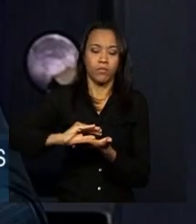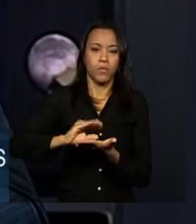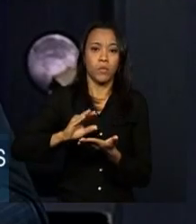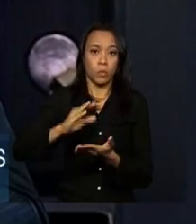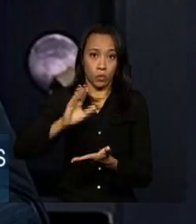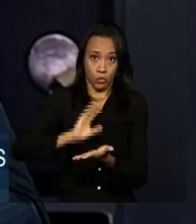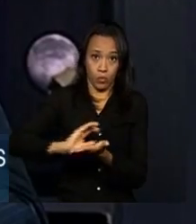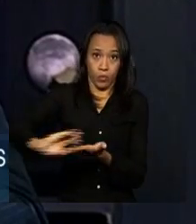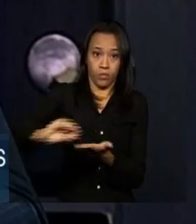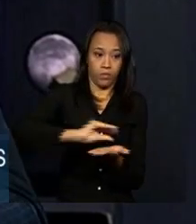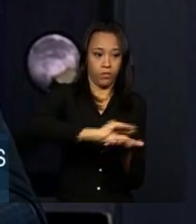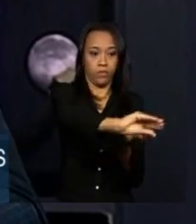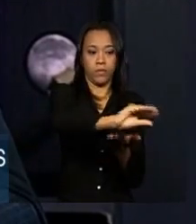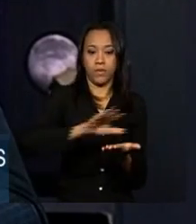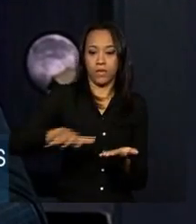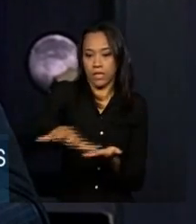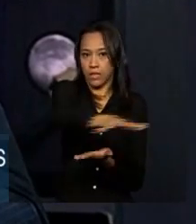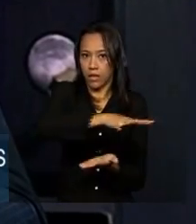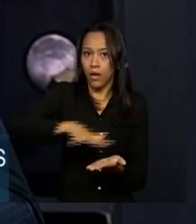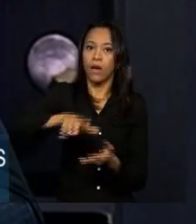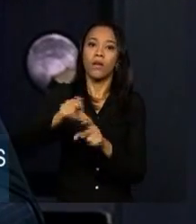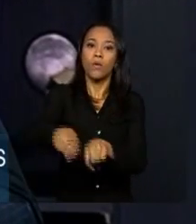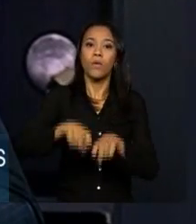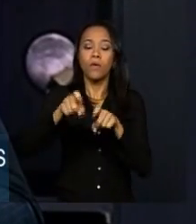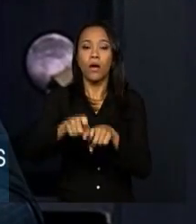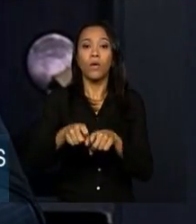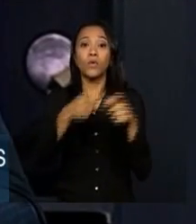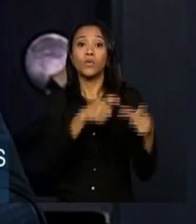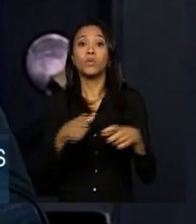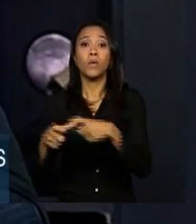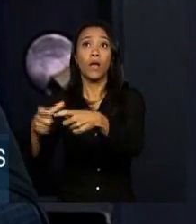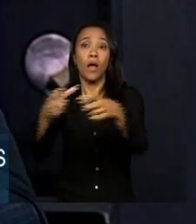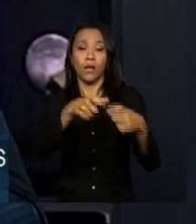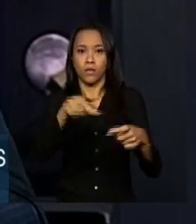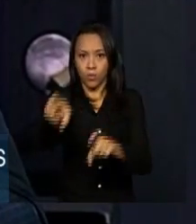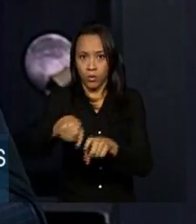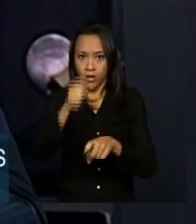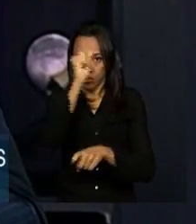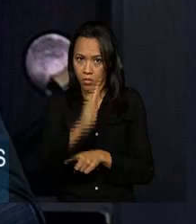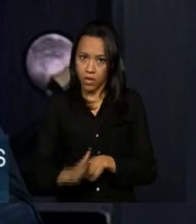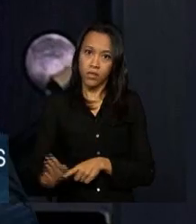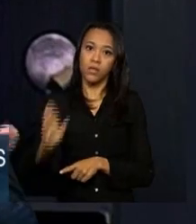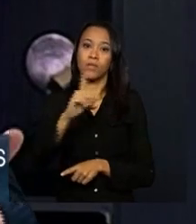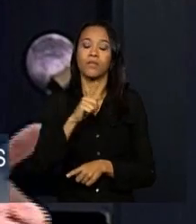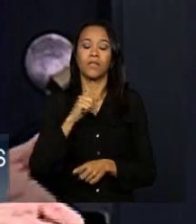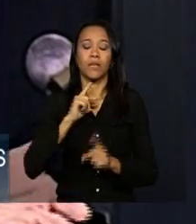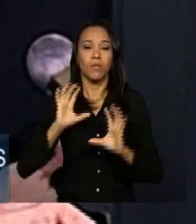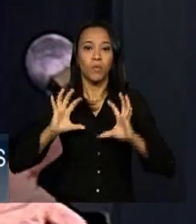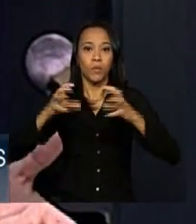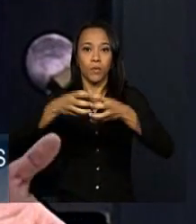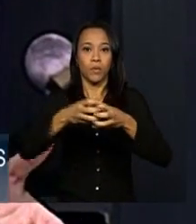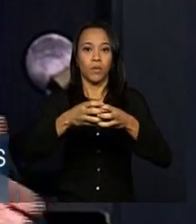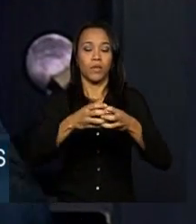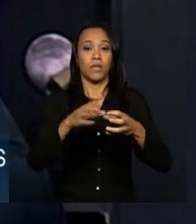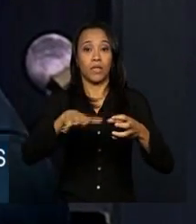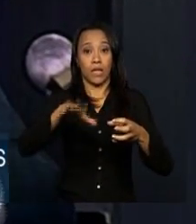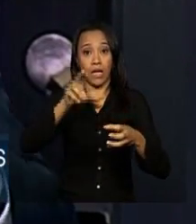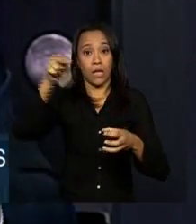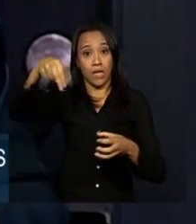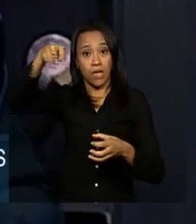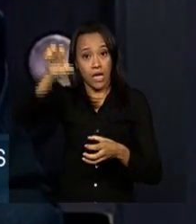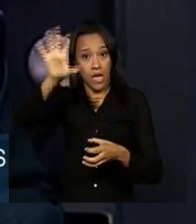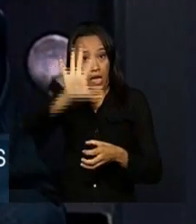Rural e as grandes áreas rurais desse país acabam se concentrando também na região Nordeste na Norte na centro-oeste